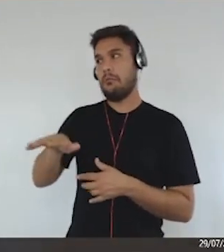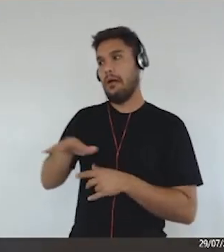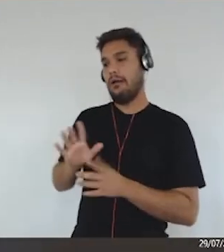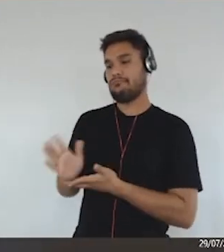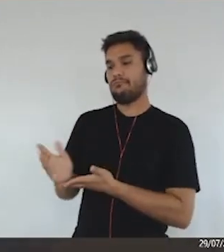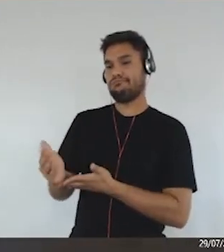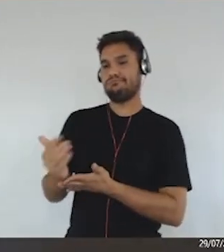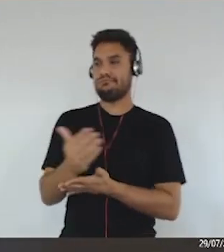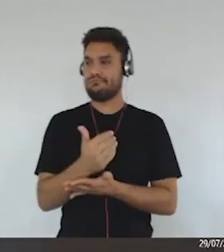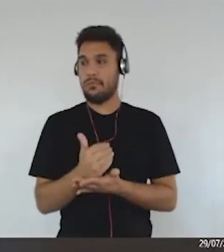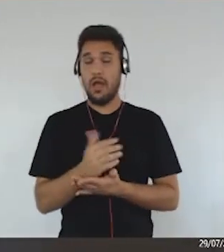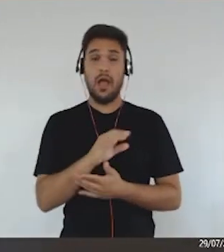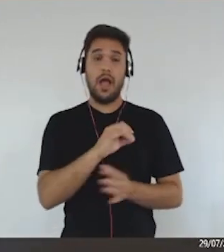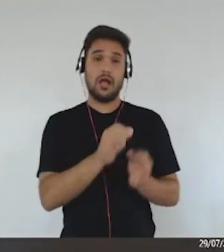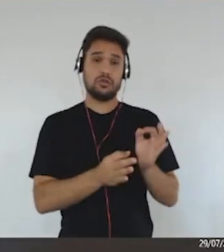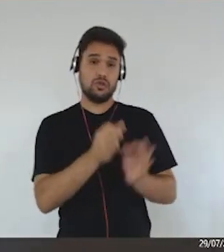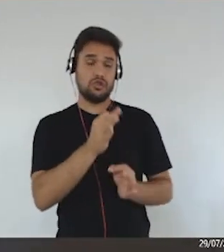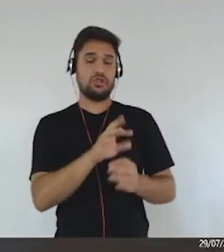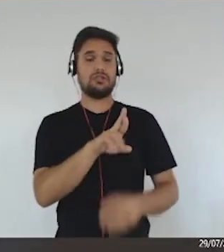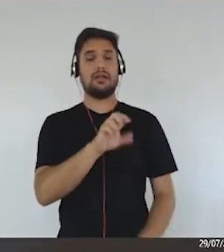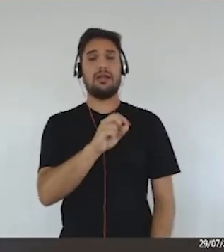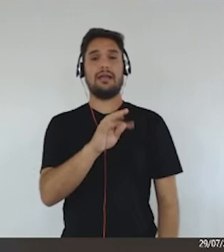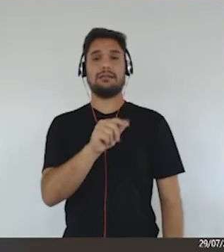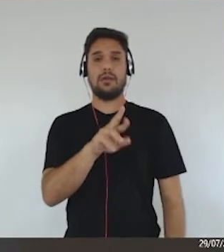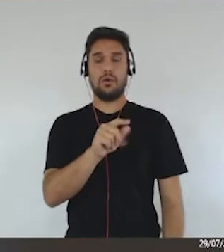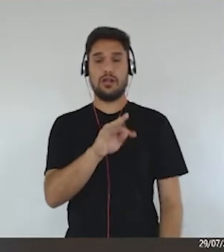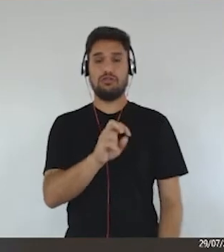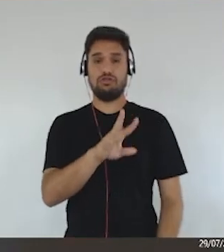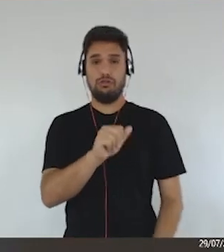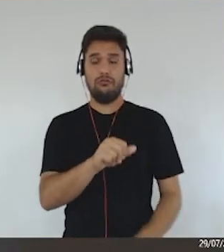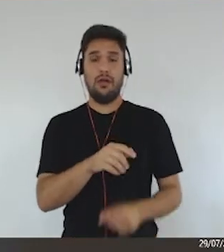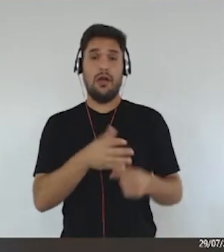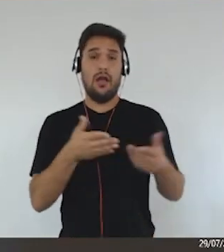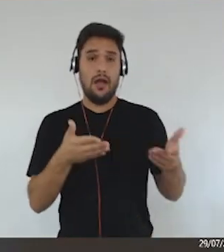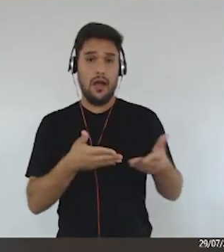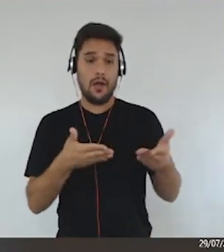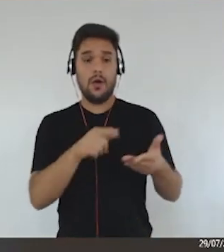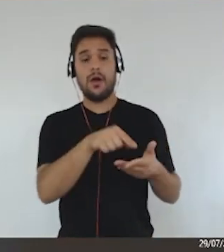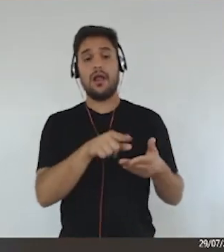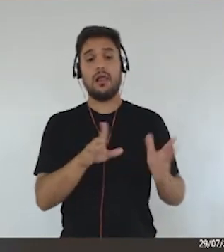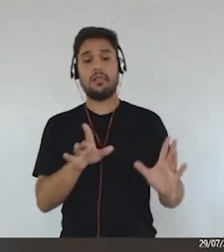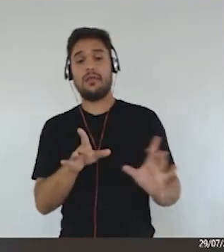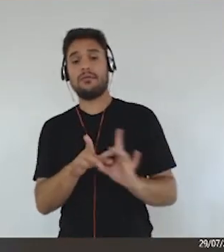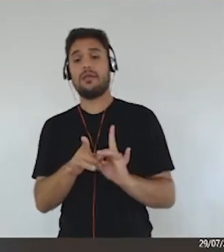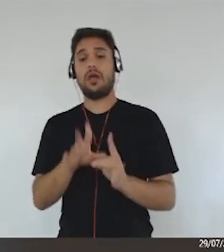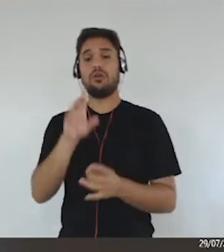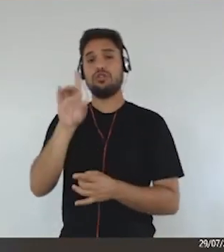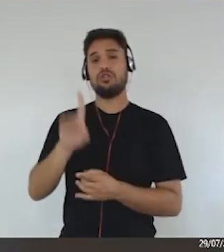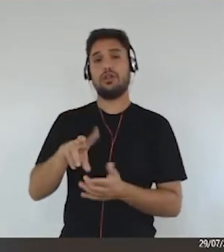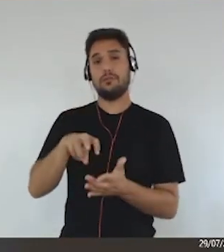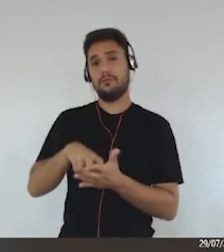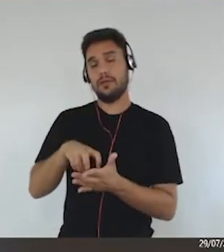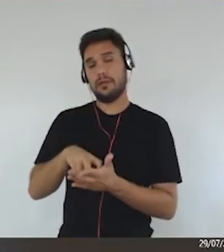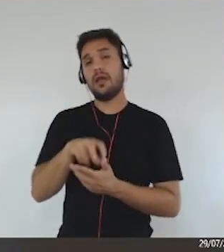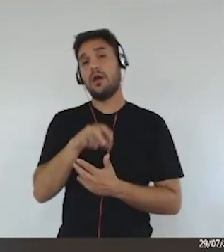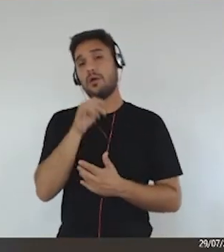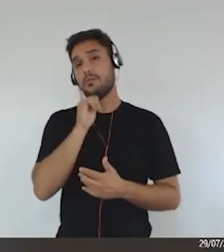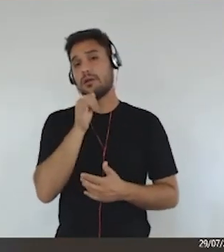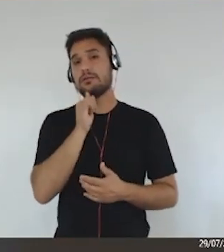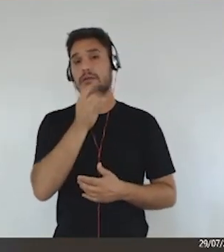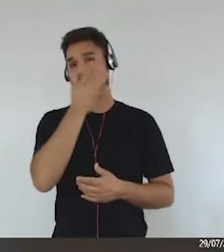criminologia, a própria justiça restaurativa, que está muito associada no direito penal àqueles casos em